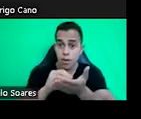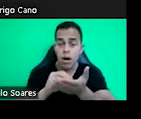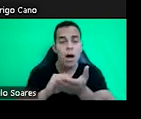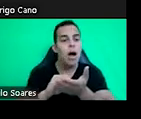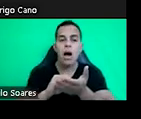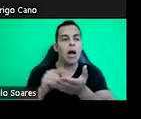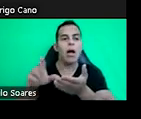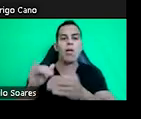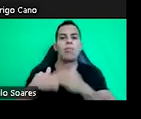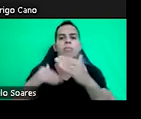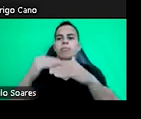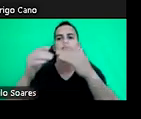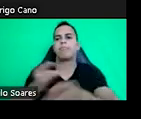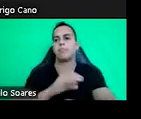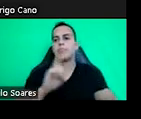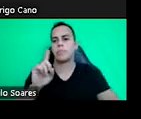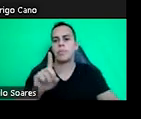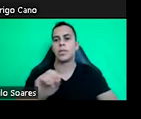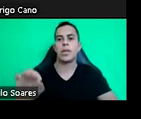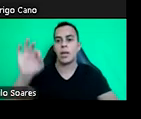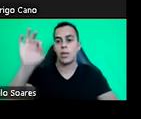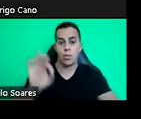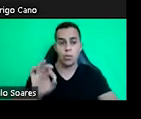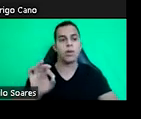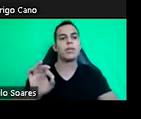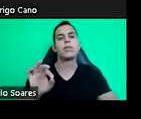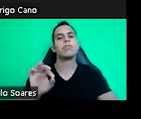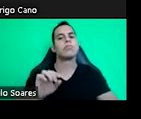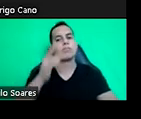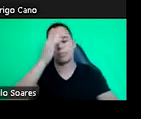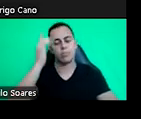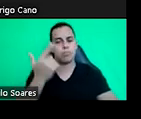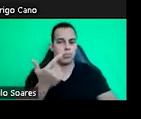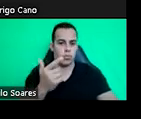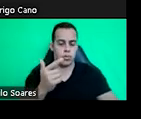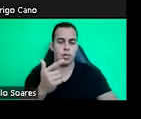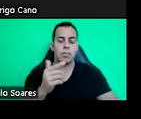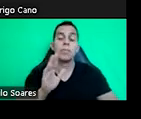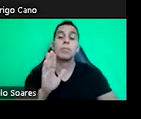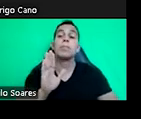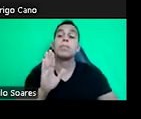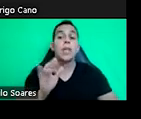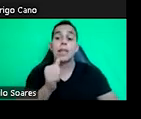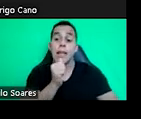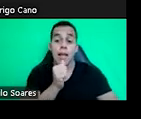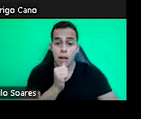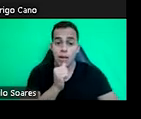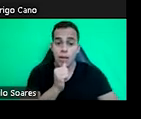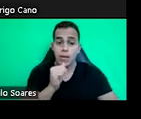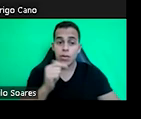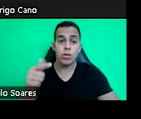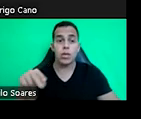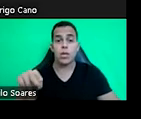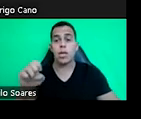ela tem penetrância completa. Então, 100% dos indivíduos que têm a mutação desenvolvem essa condição. Mas não existe, por exemplo,